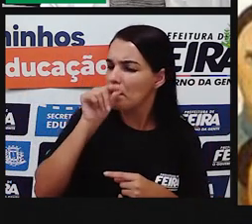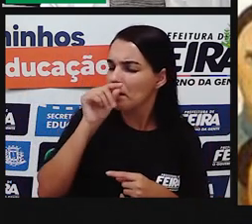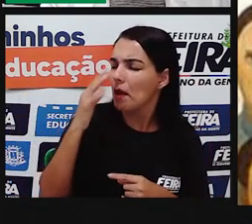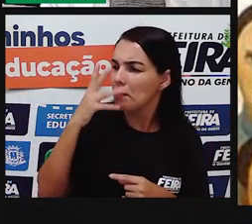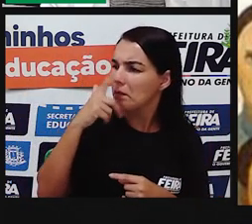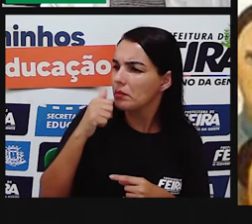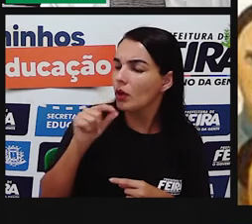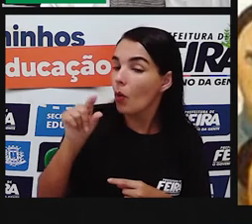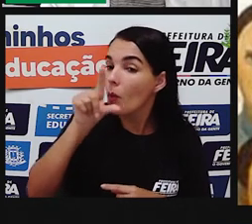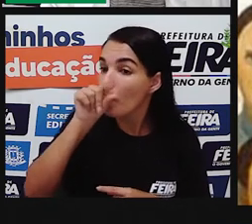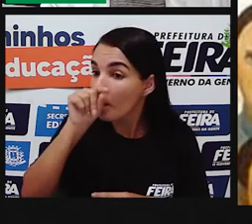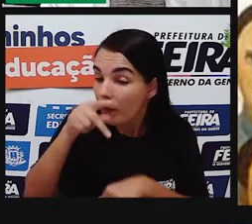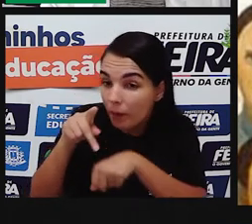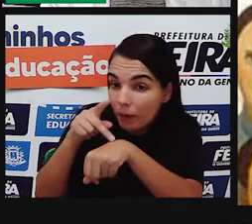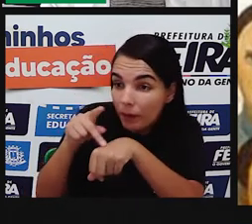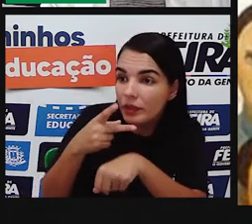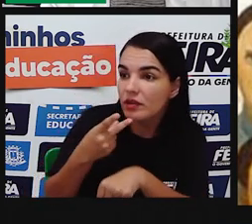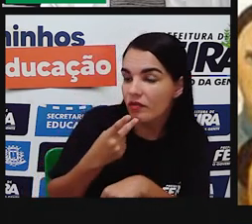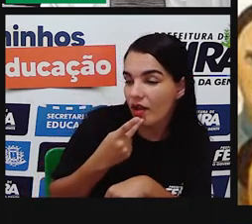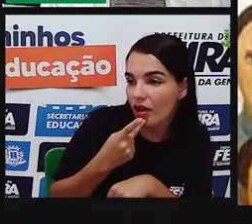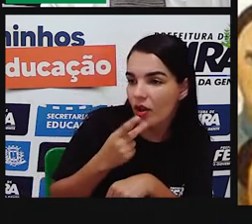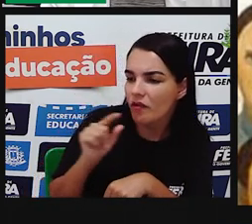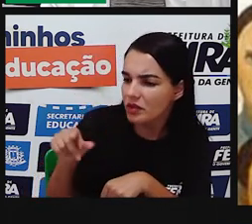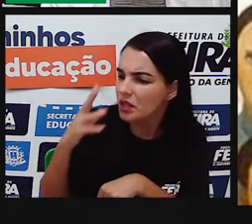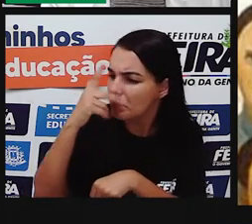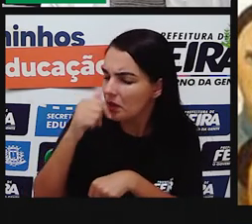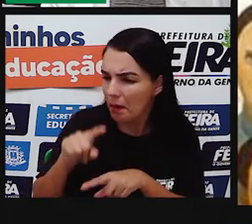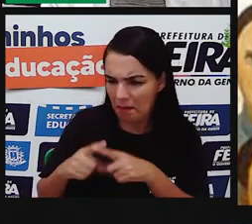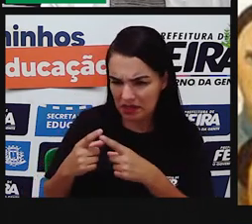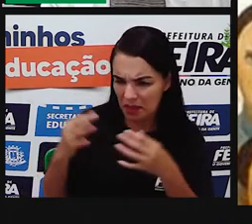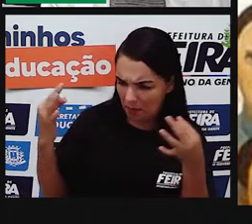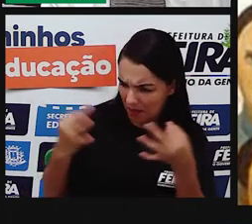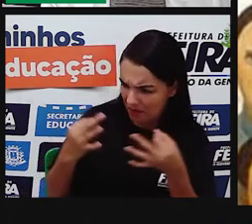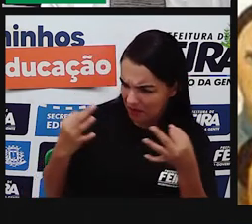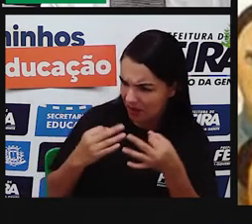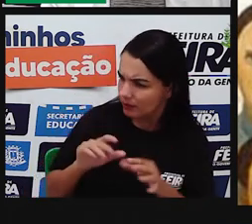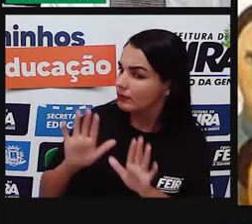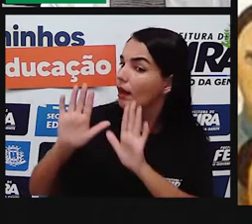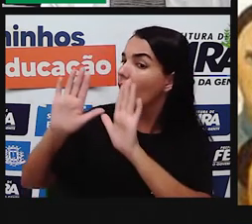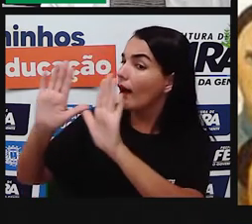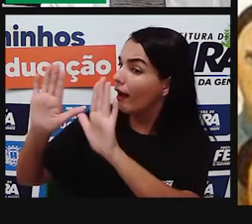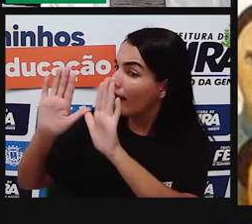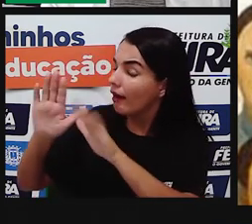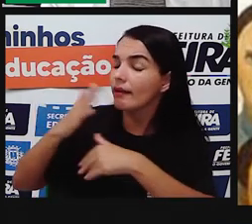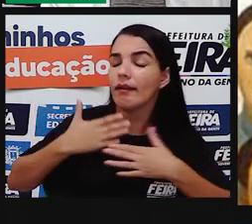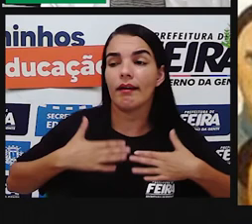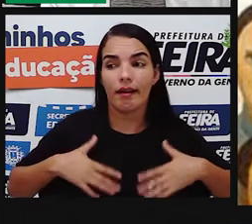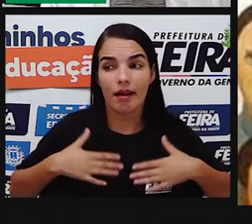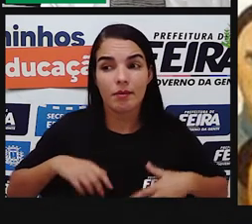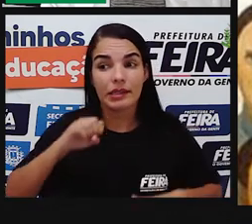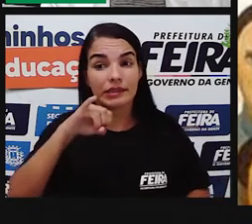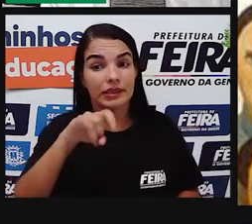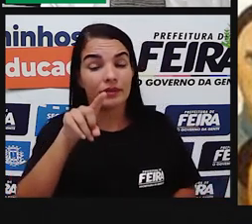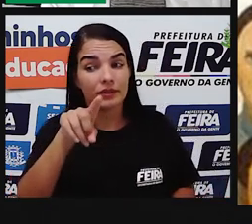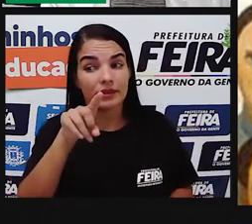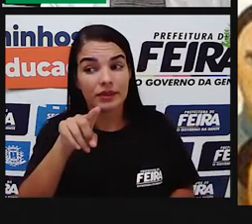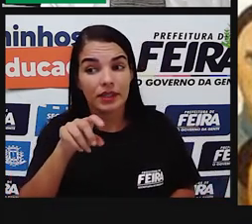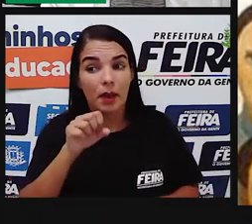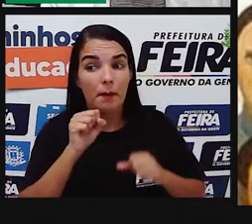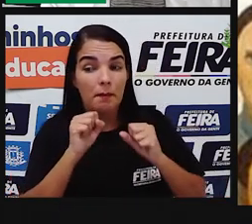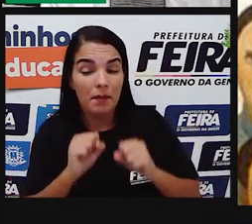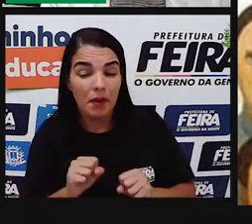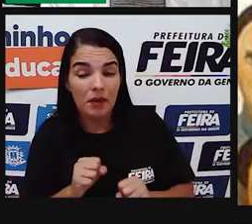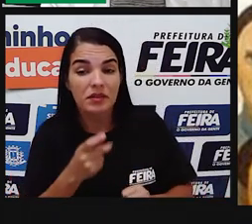disse o corvo. Mas, perfeito? Alto lá. Quem quer criticar-me? Um bicho